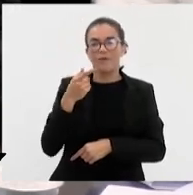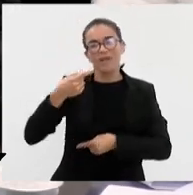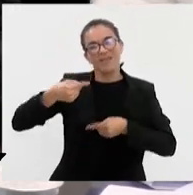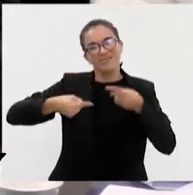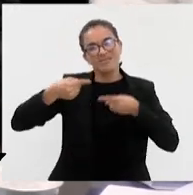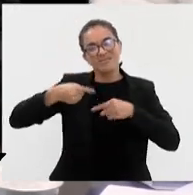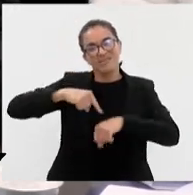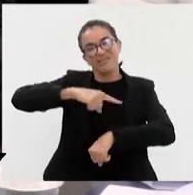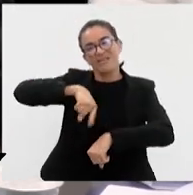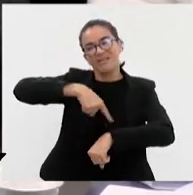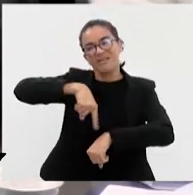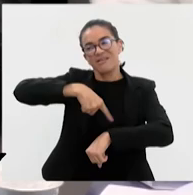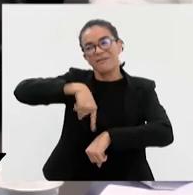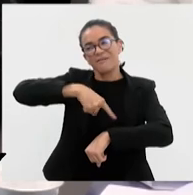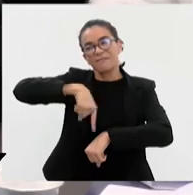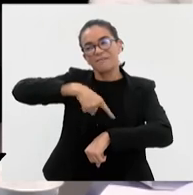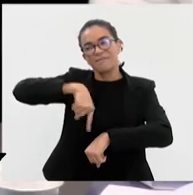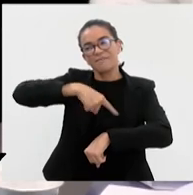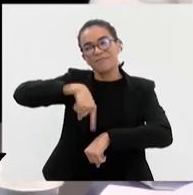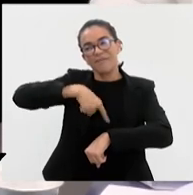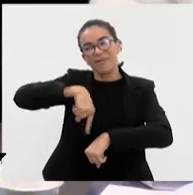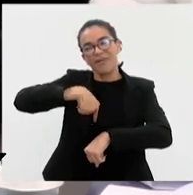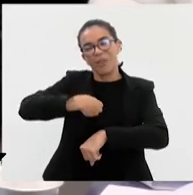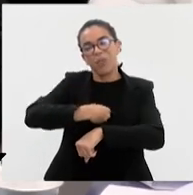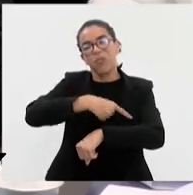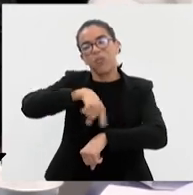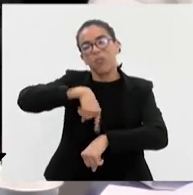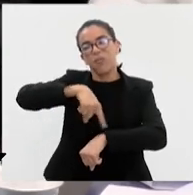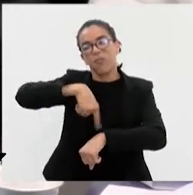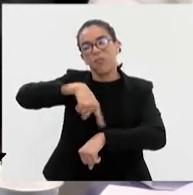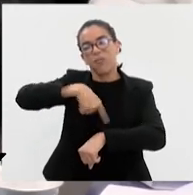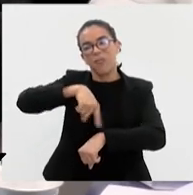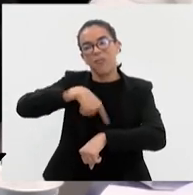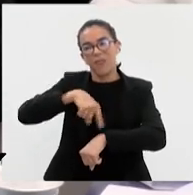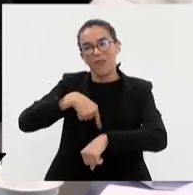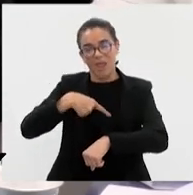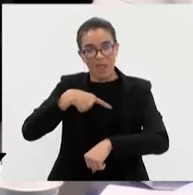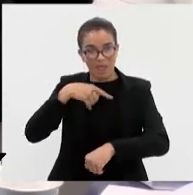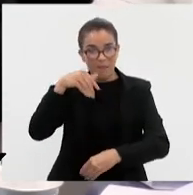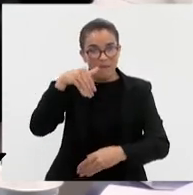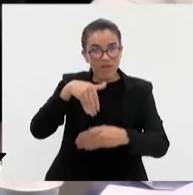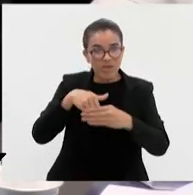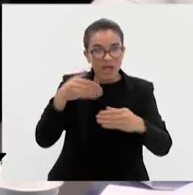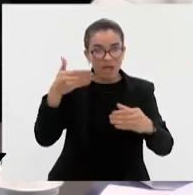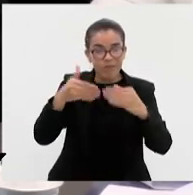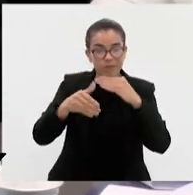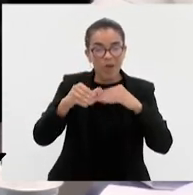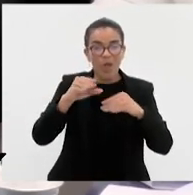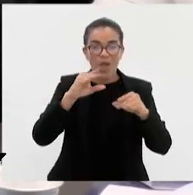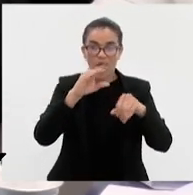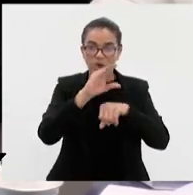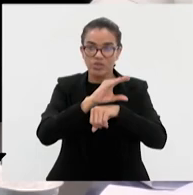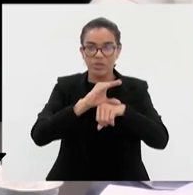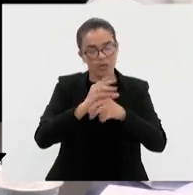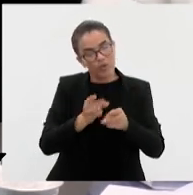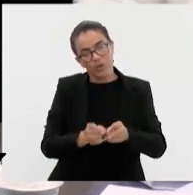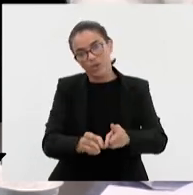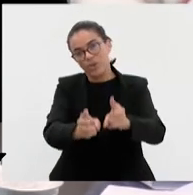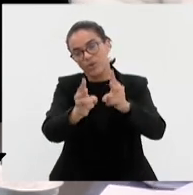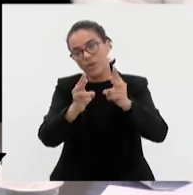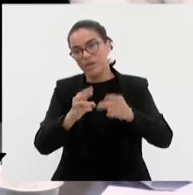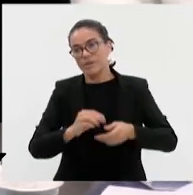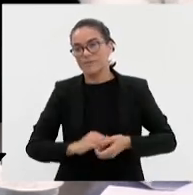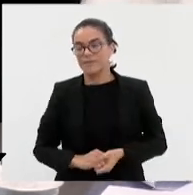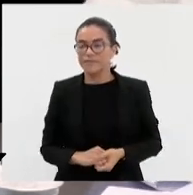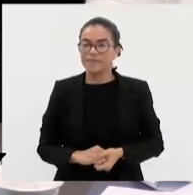aqui, a gente ficar discutindo o tempo inteiro, ô presidente. Não é para votar com a constitucionalidade? Então vamos embora, toca o barco aí para a gente continuar a sessão.